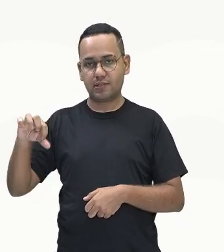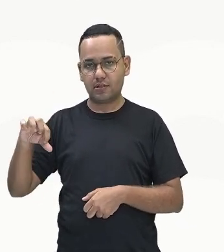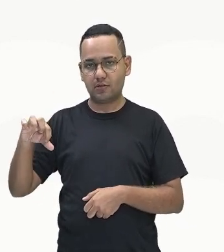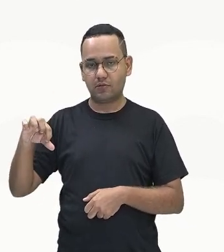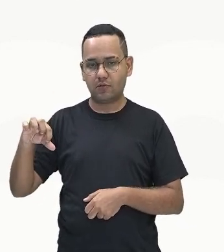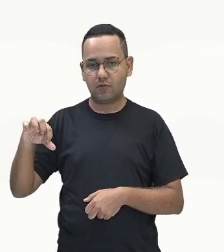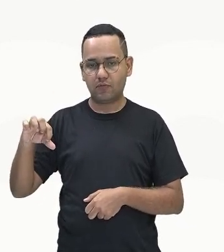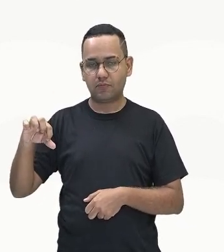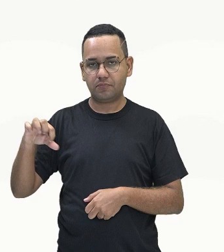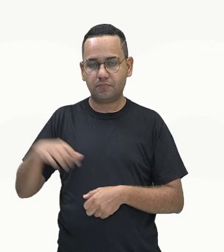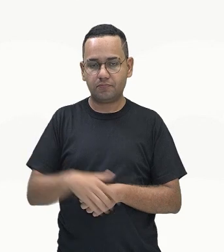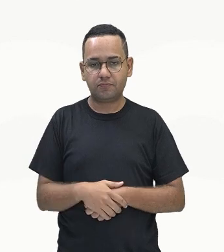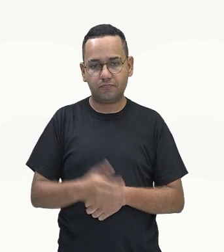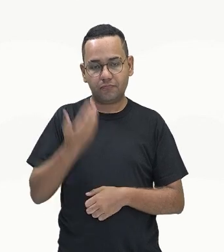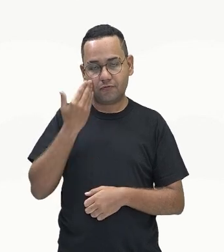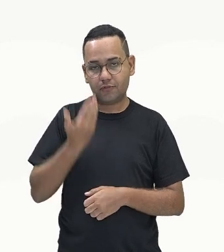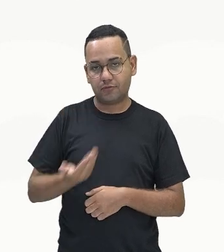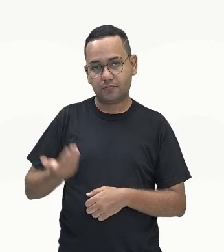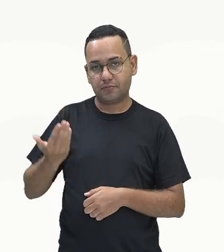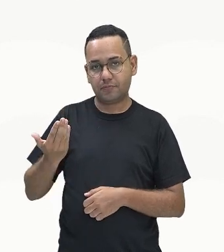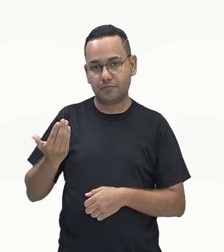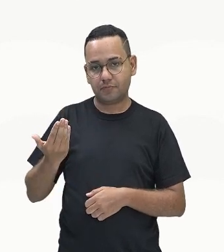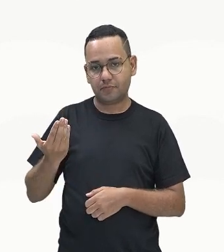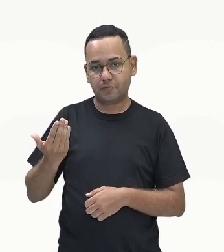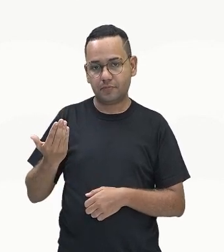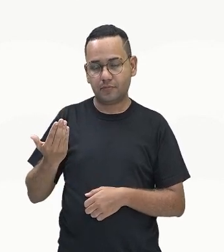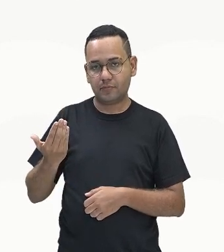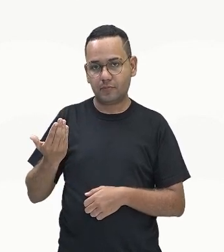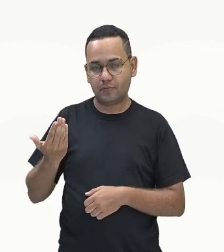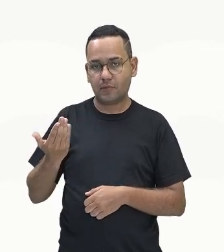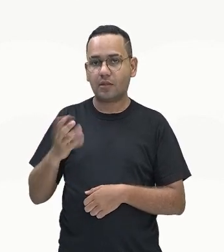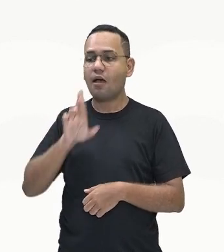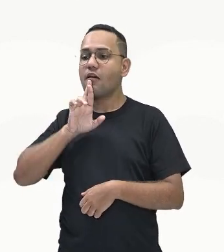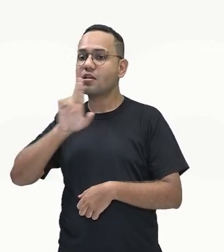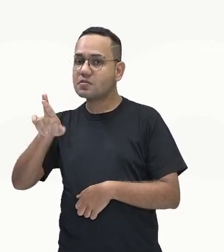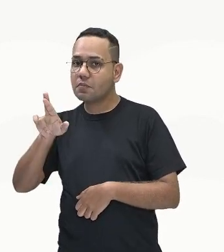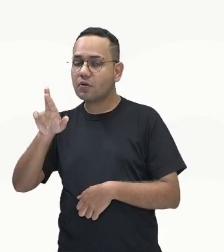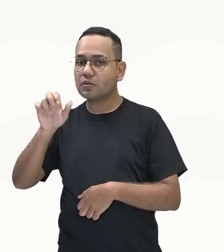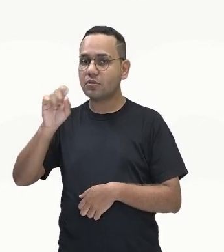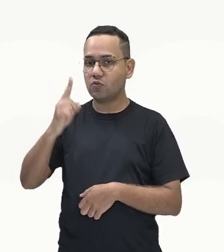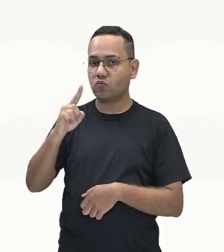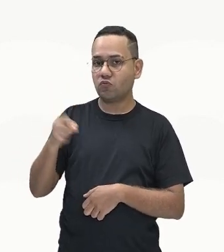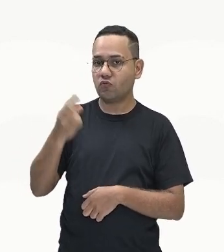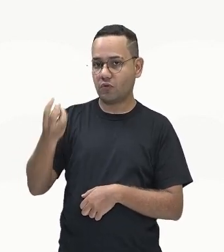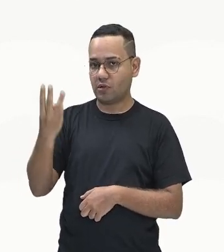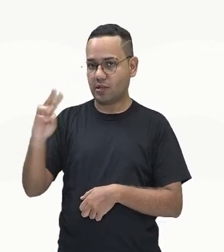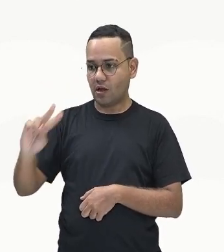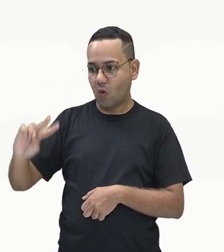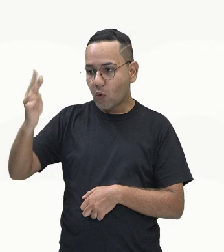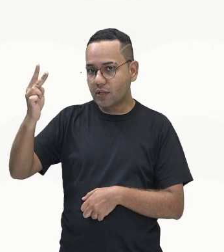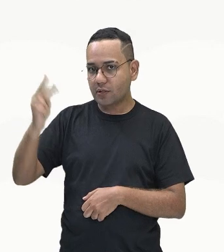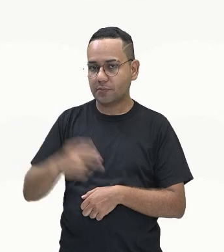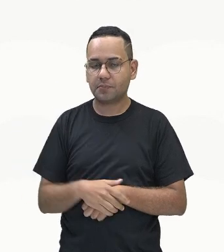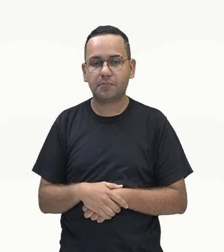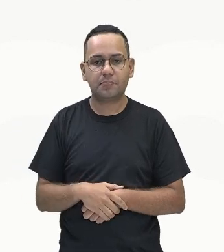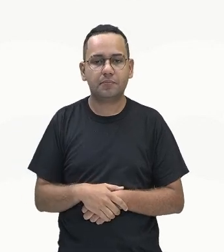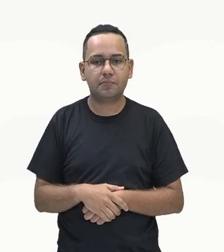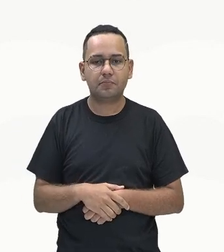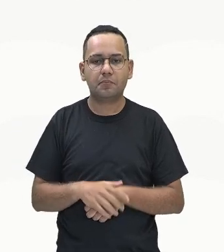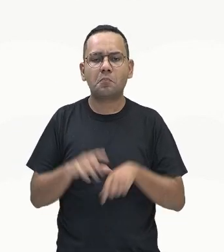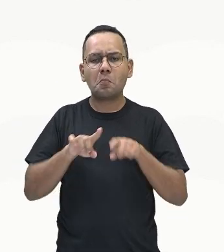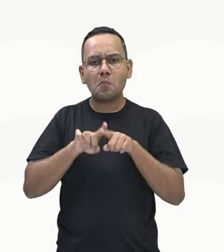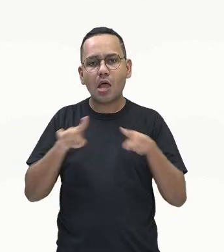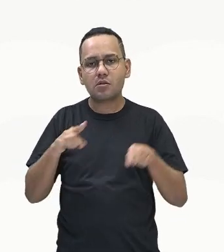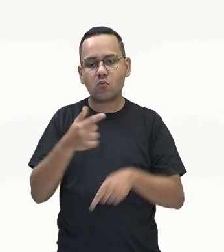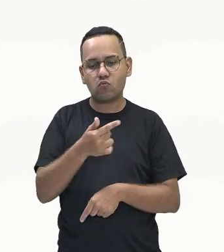1,69, então esse resultado aqui, ó, já é o quadrado de 1,3, tá? E 1,69